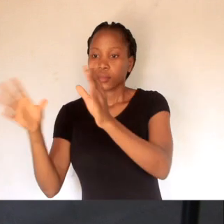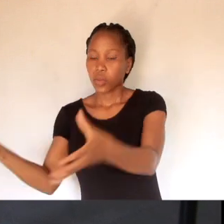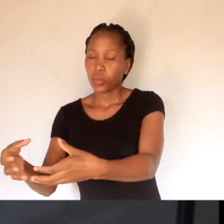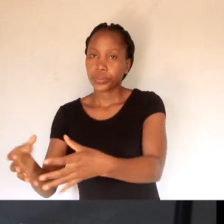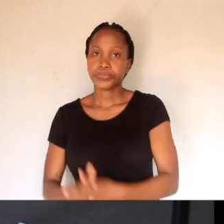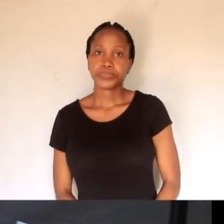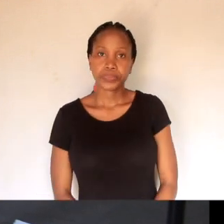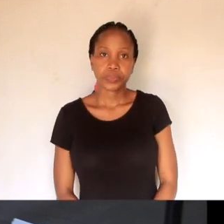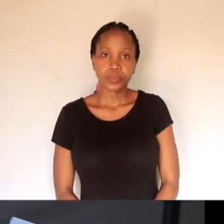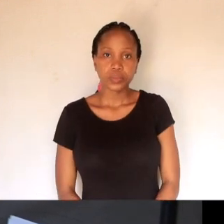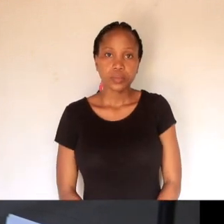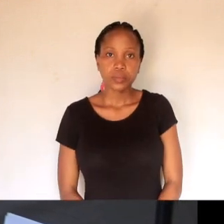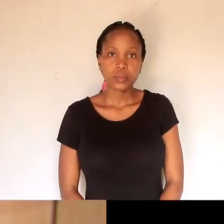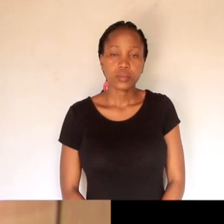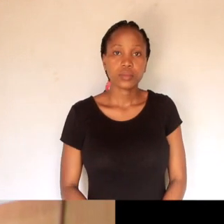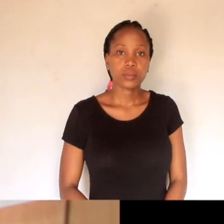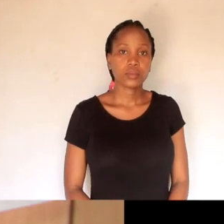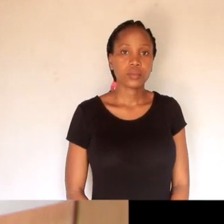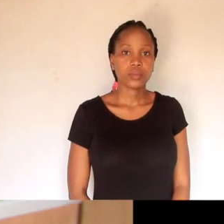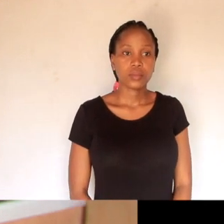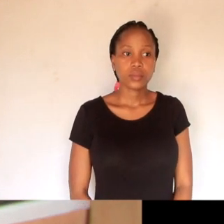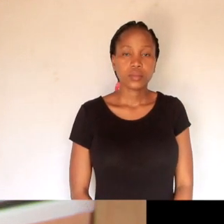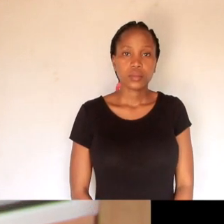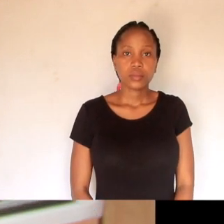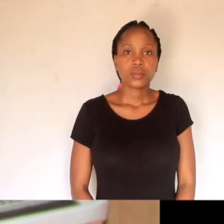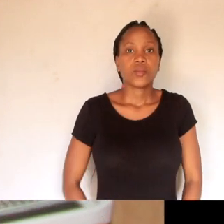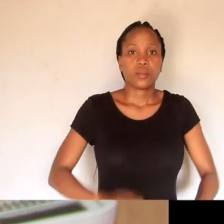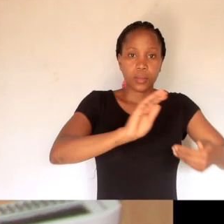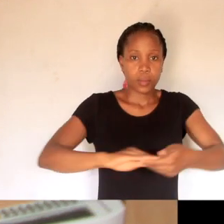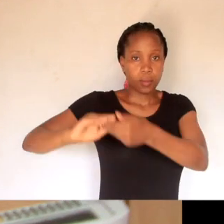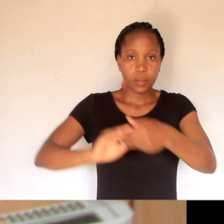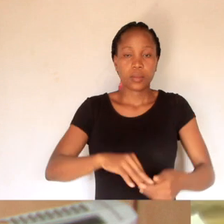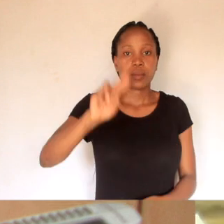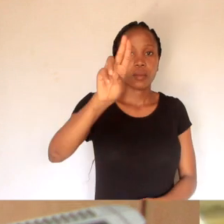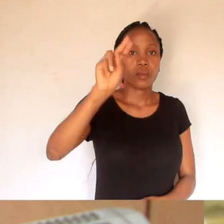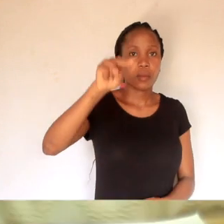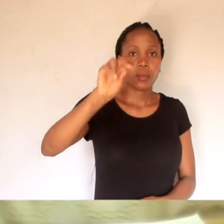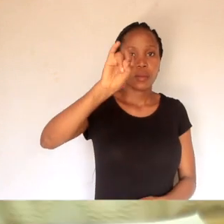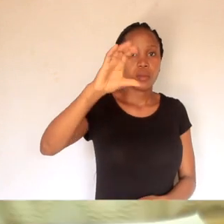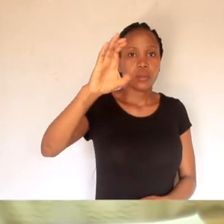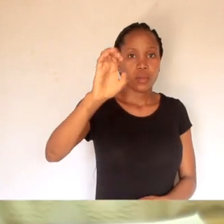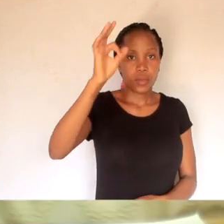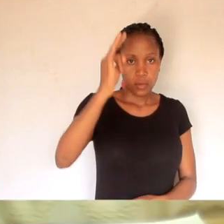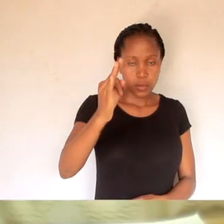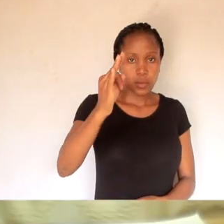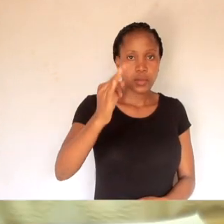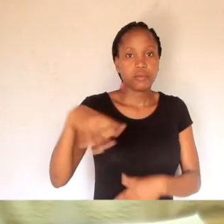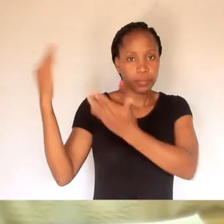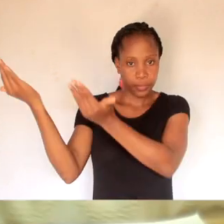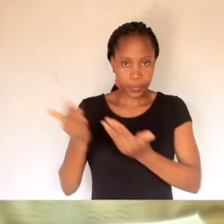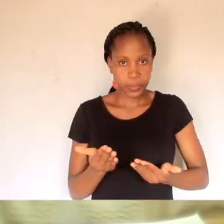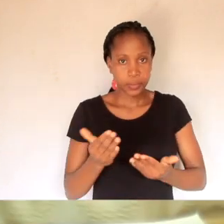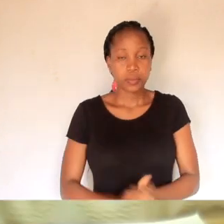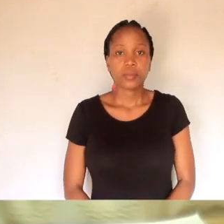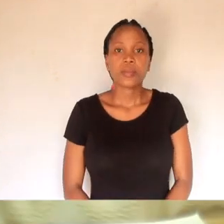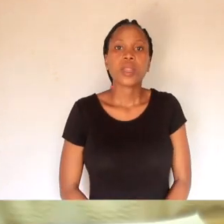altura, notou-se o papel importante dos parceiros e da ANCEFA em particular. Foi muito importante porque o surgimento